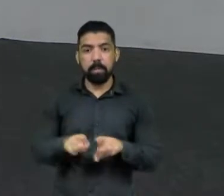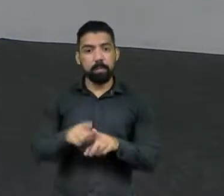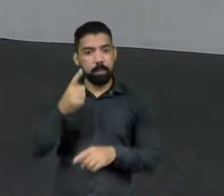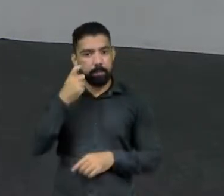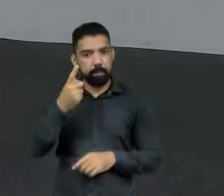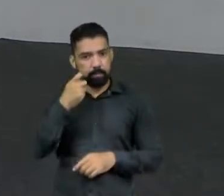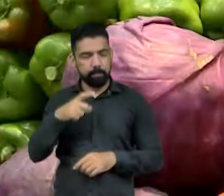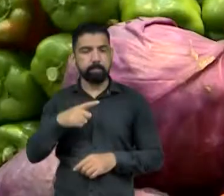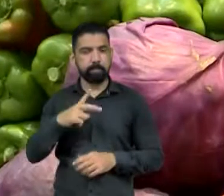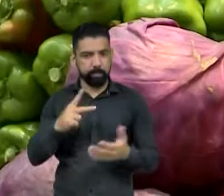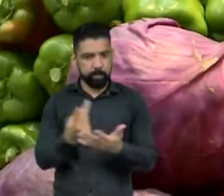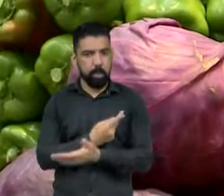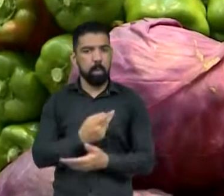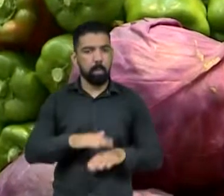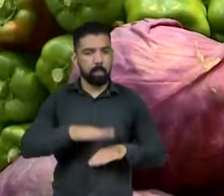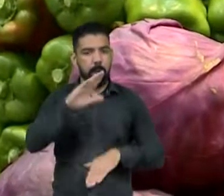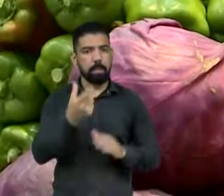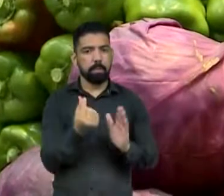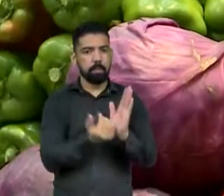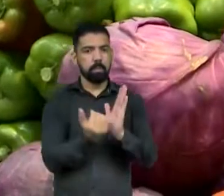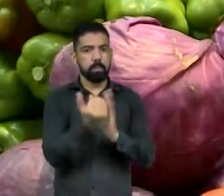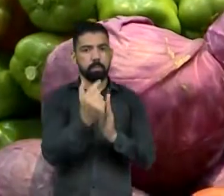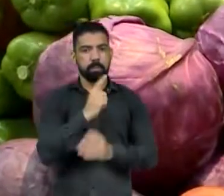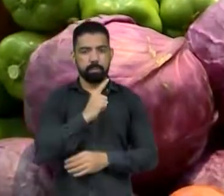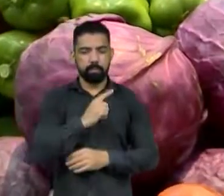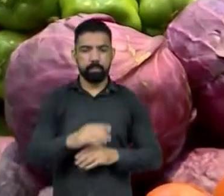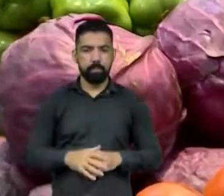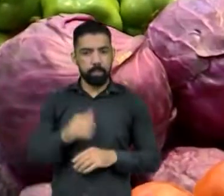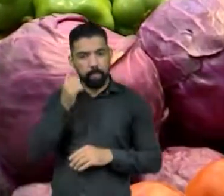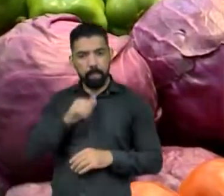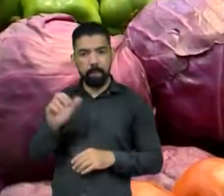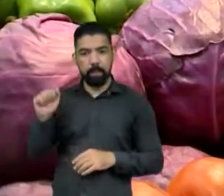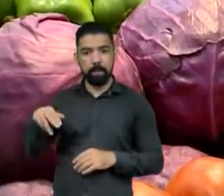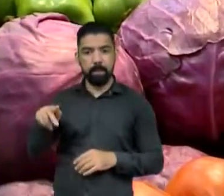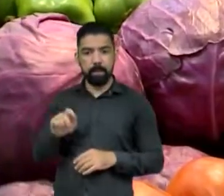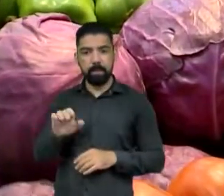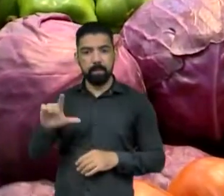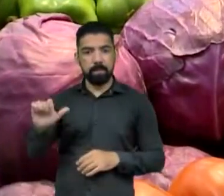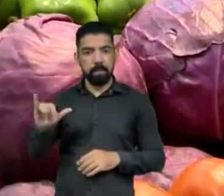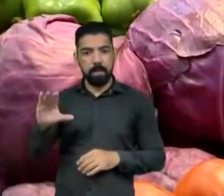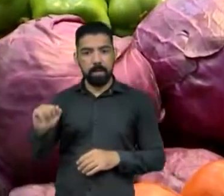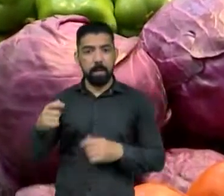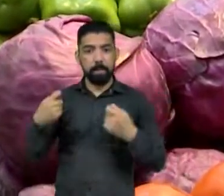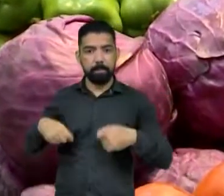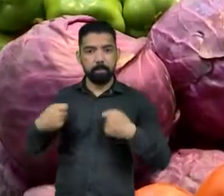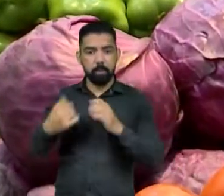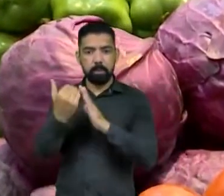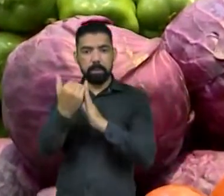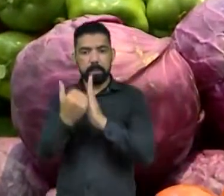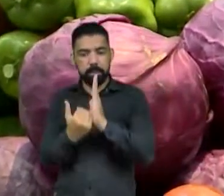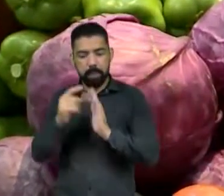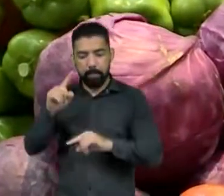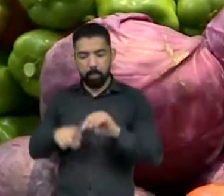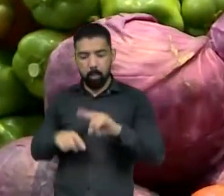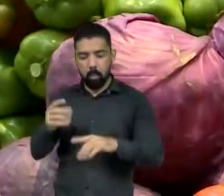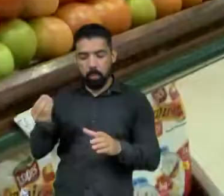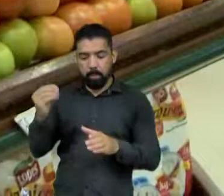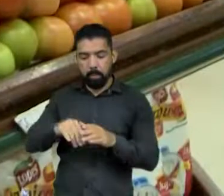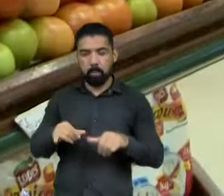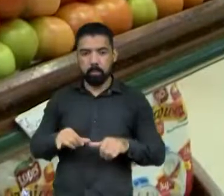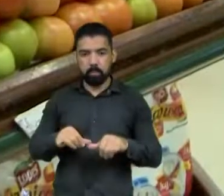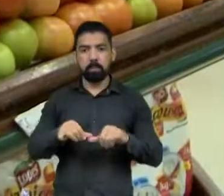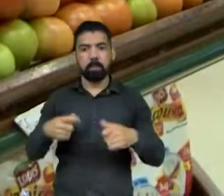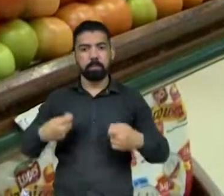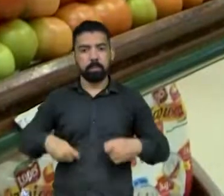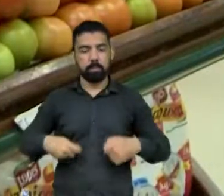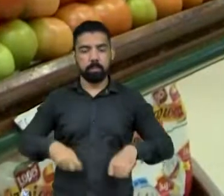supermercados. Angélica teve que reduzir a quantidade de produtos que coloca no carrinho do supermercado,